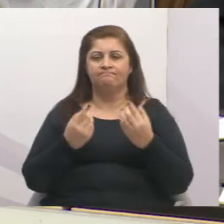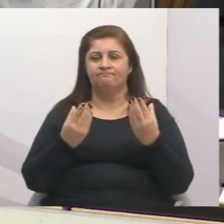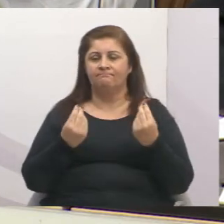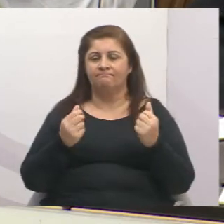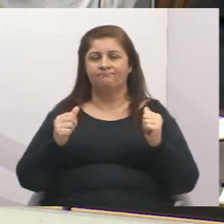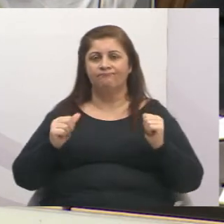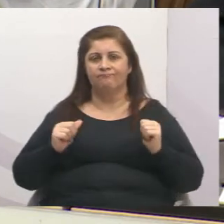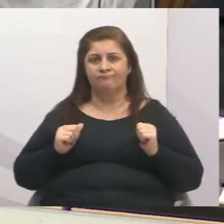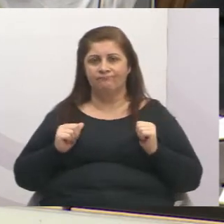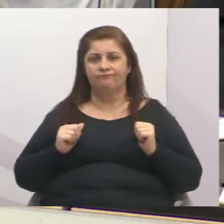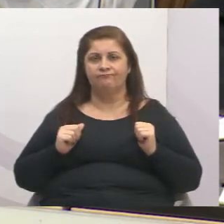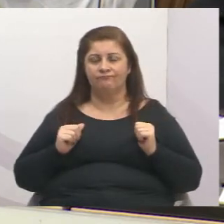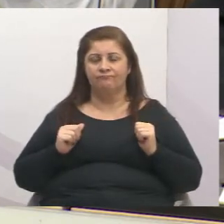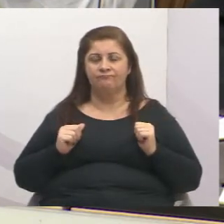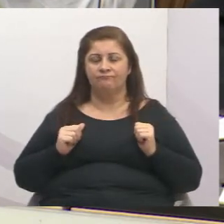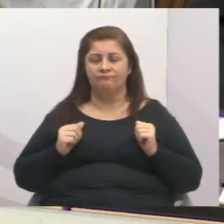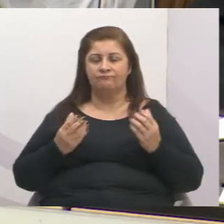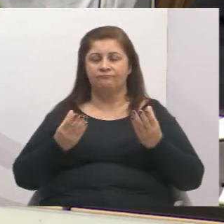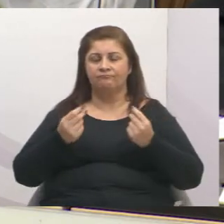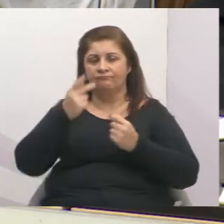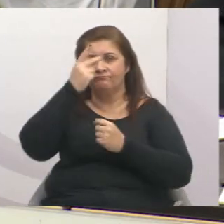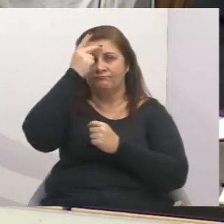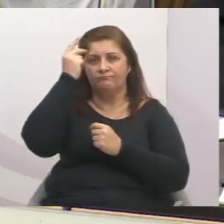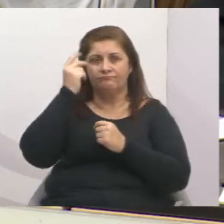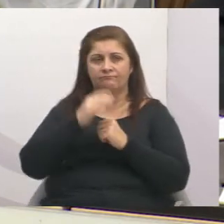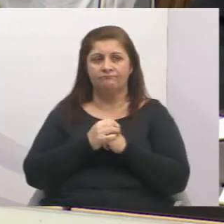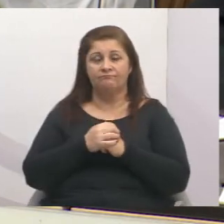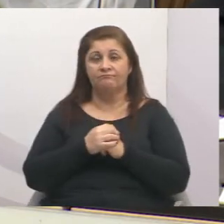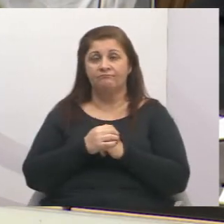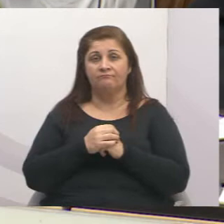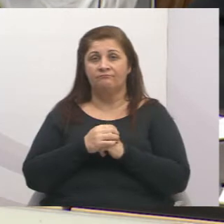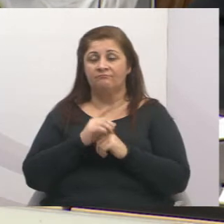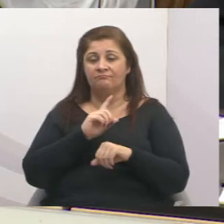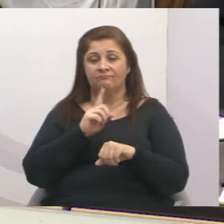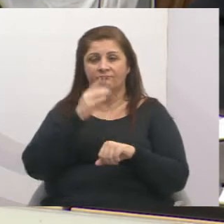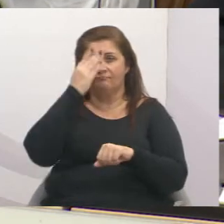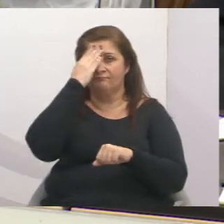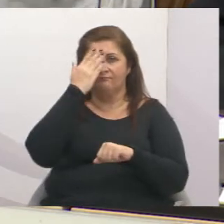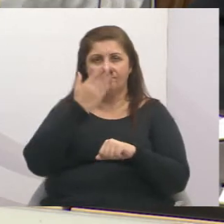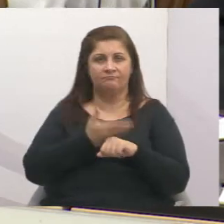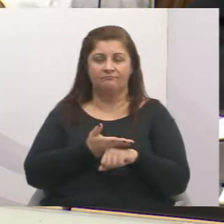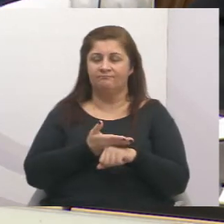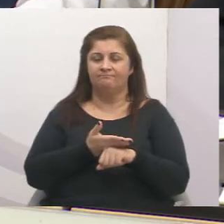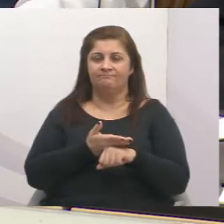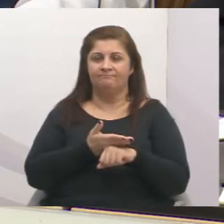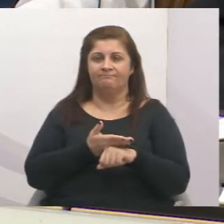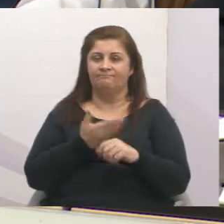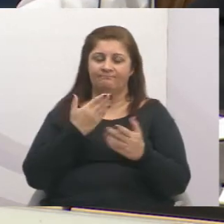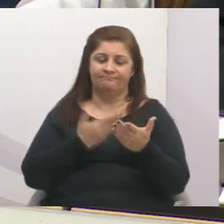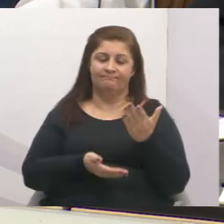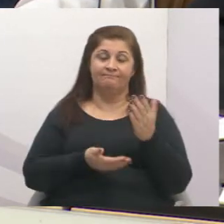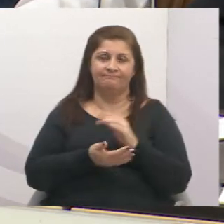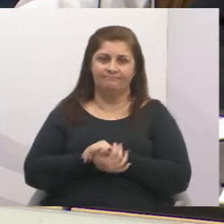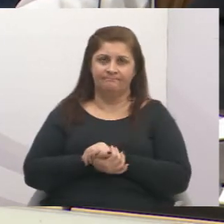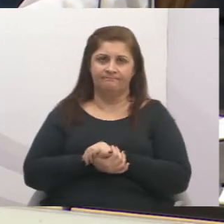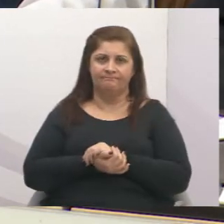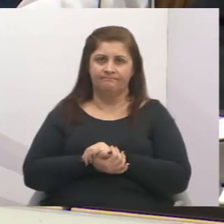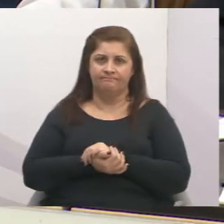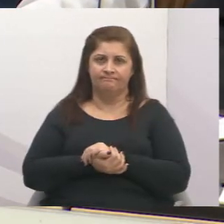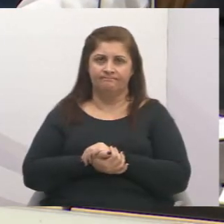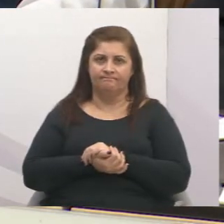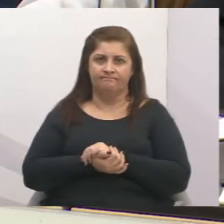talvez, trabalhadores, muitos servidores, né, talvez naquele momento não acreditou que ia ser afetado. Então, é